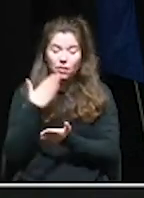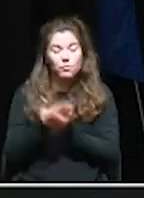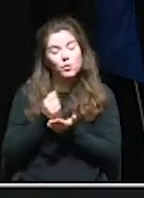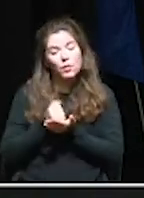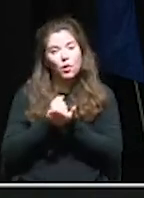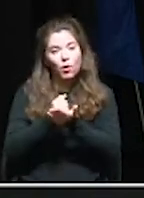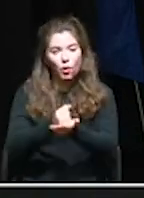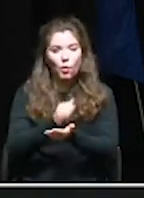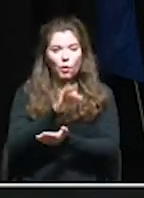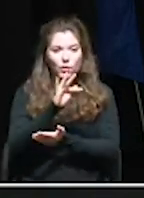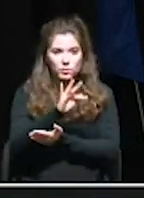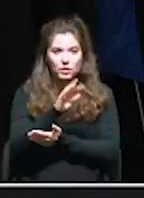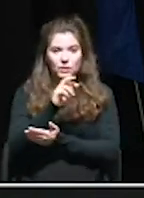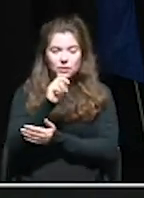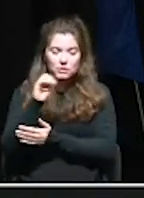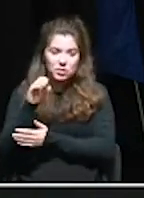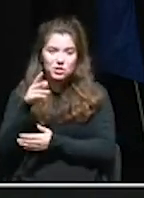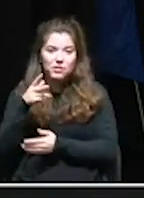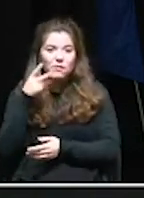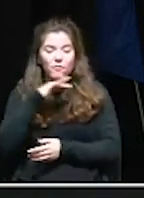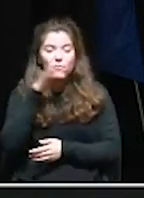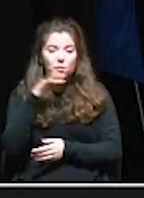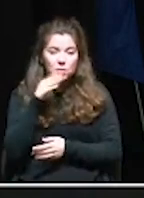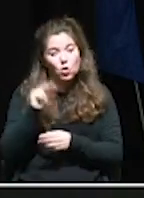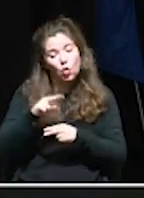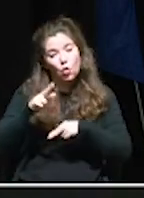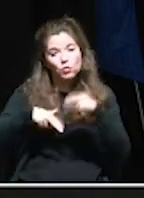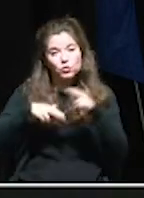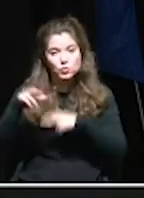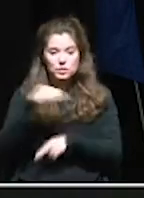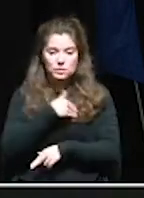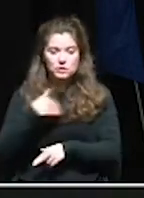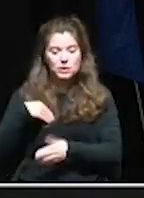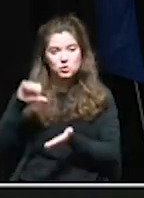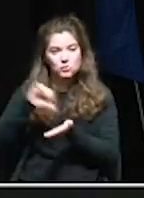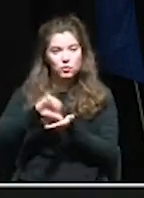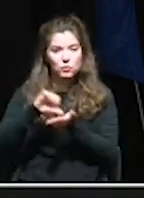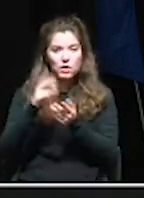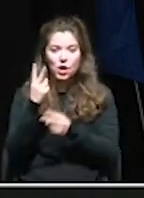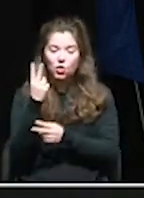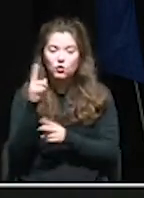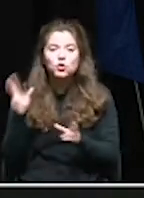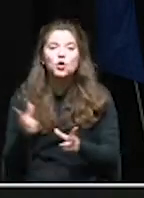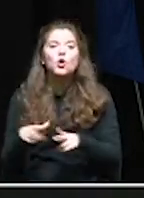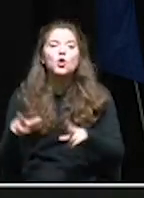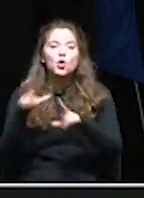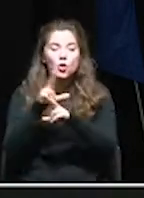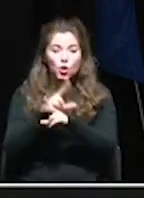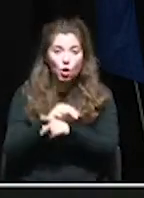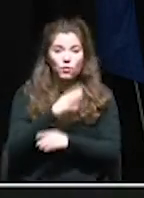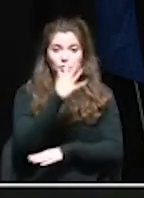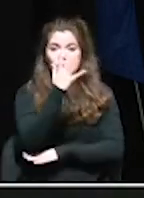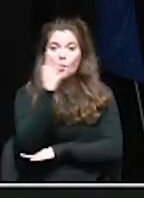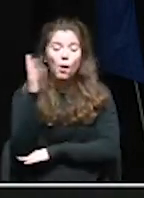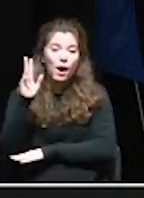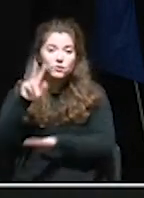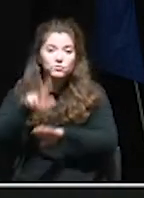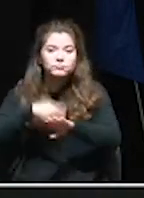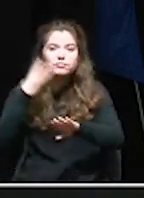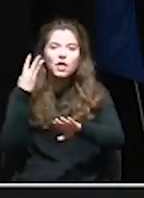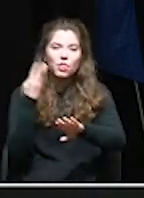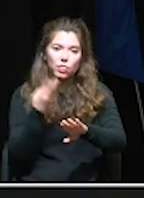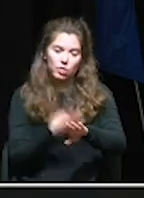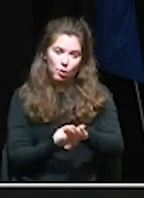famílias com um subsídio de renda, ou para construir dois novos centros de saúde, ou para triplicar o número de árvores que o executivo já vai plantar nas